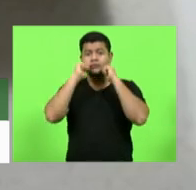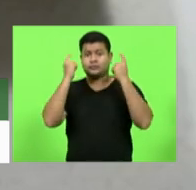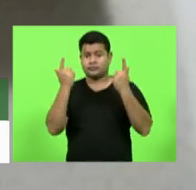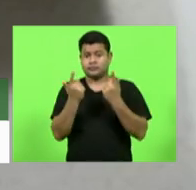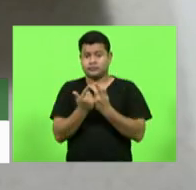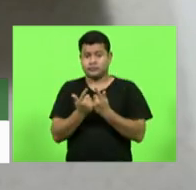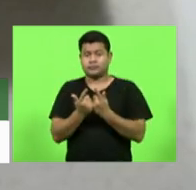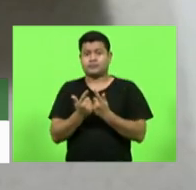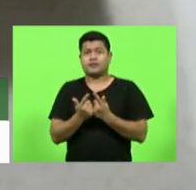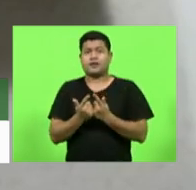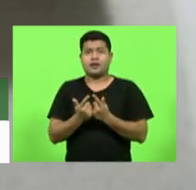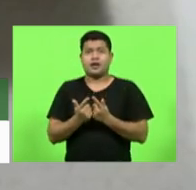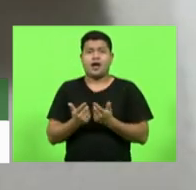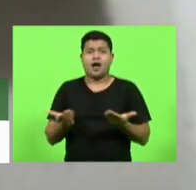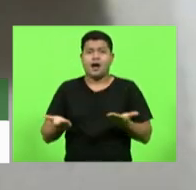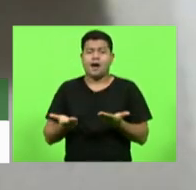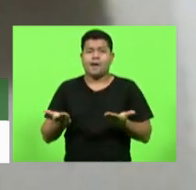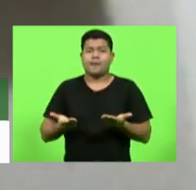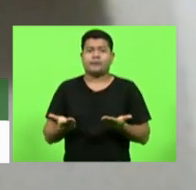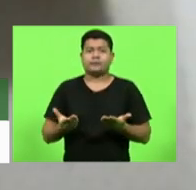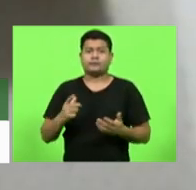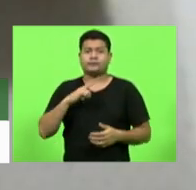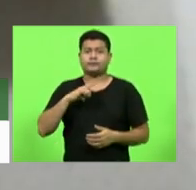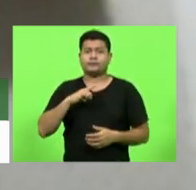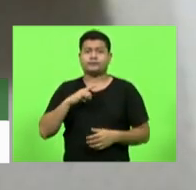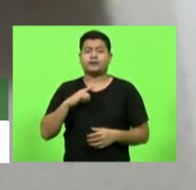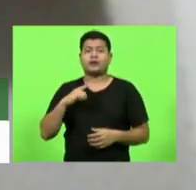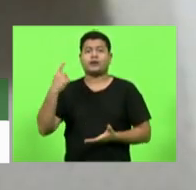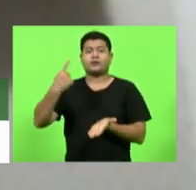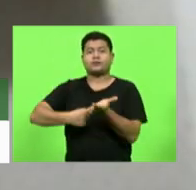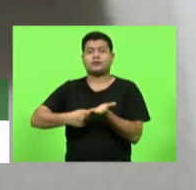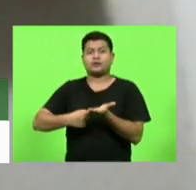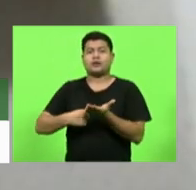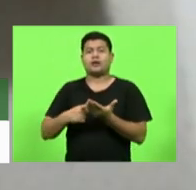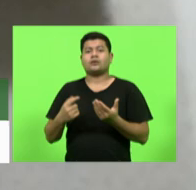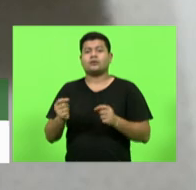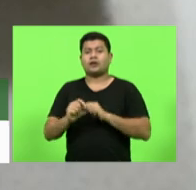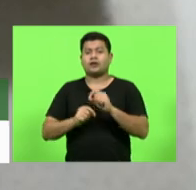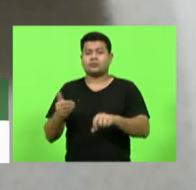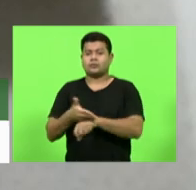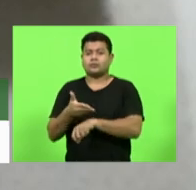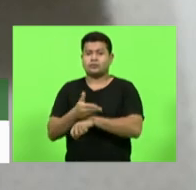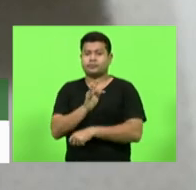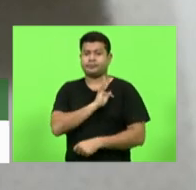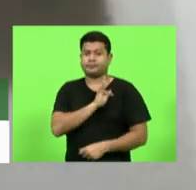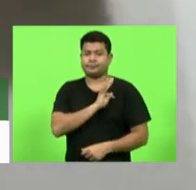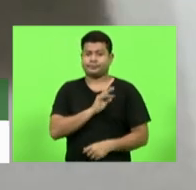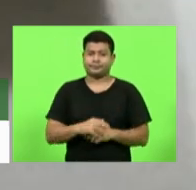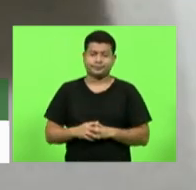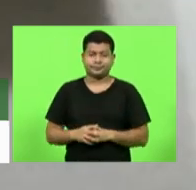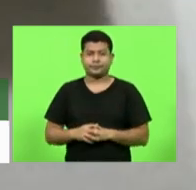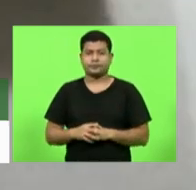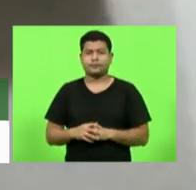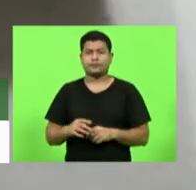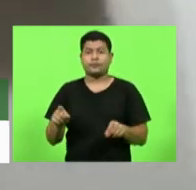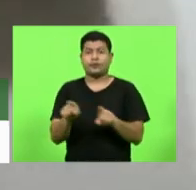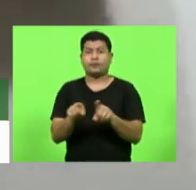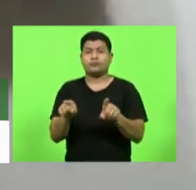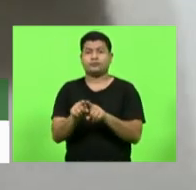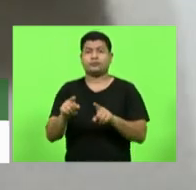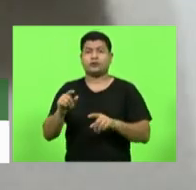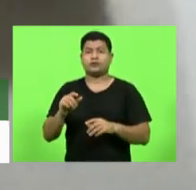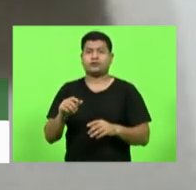parceira de primeira hora nesse trabalho. Temos um acordo de cooperação técnica. E em relação às competências do Tribunal